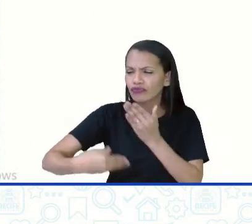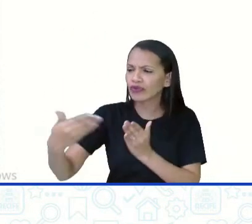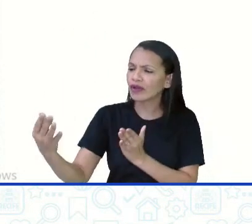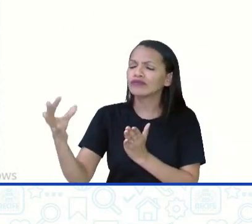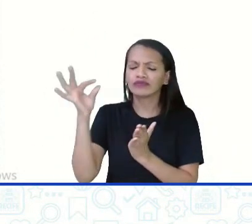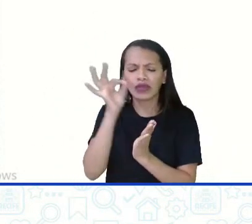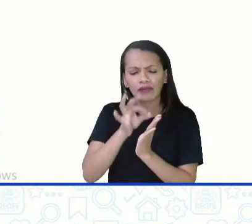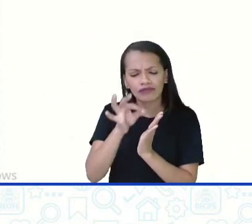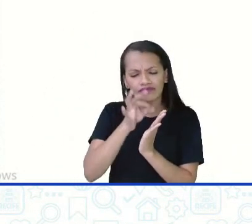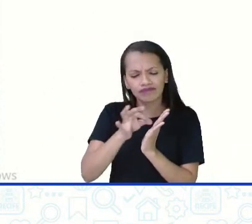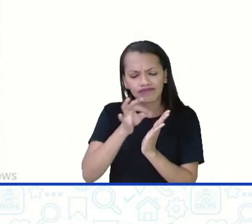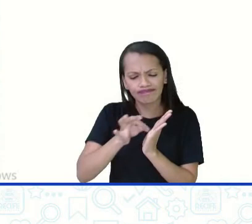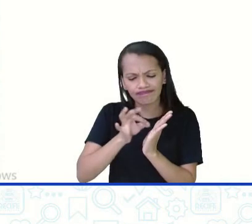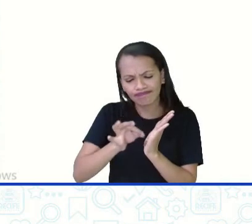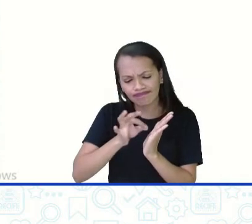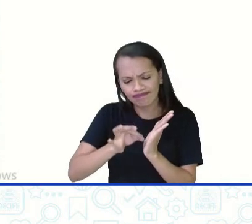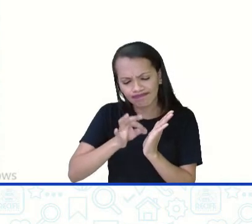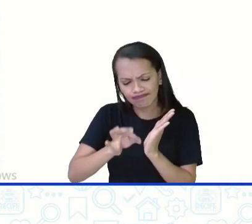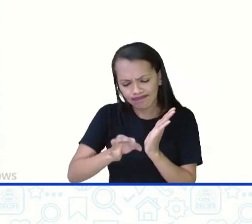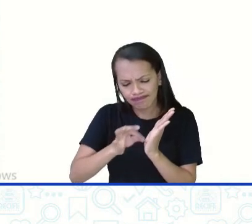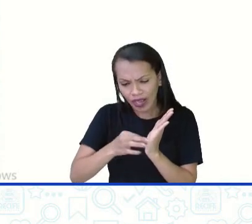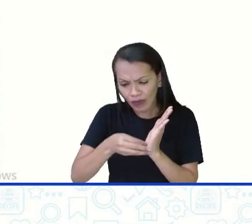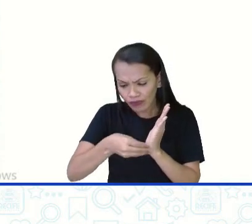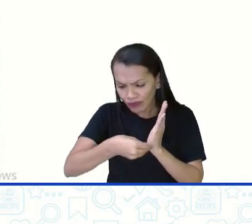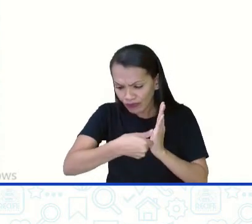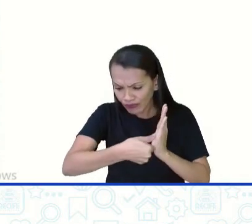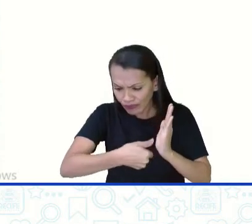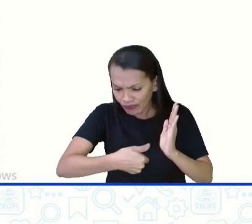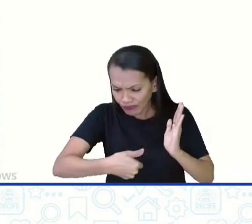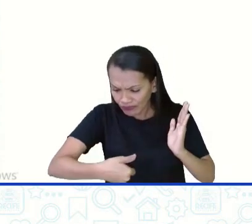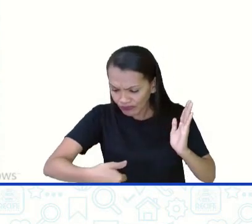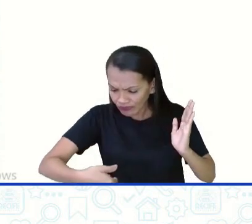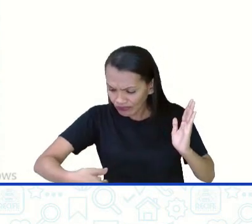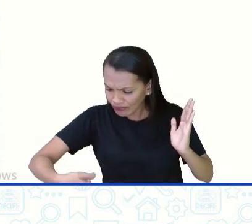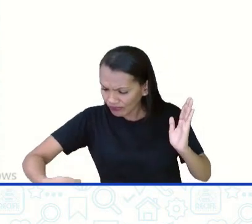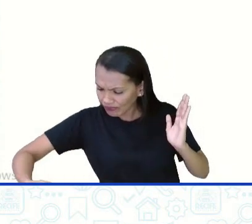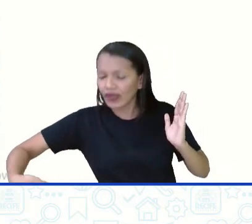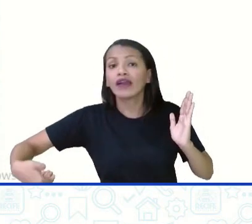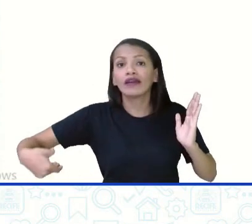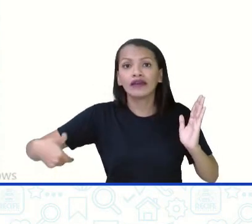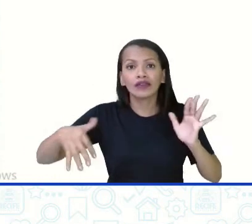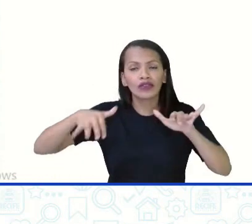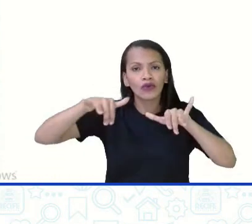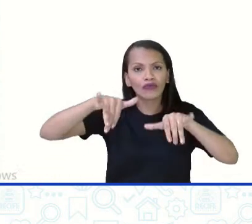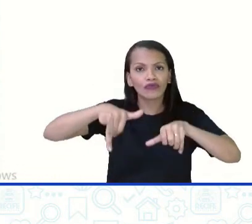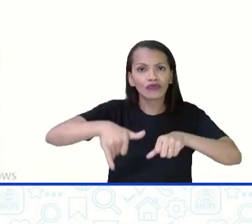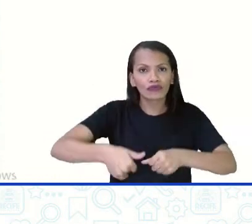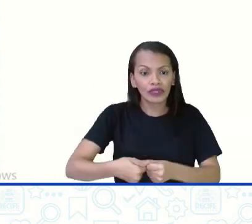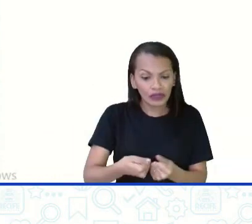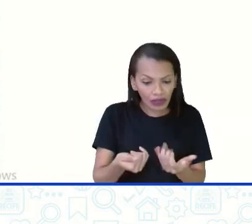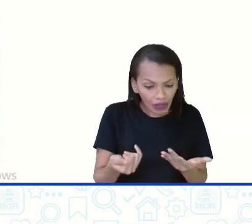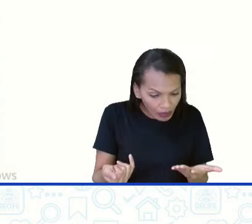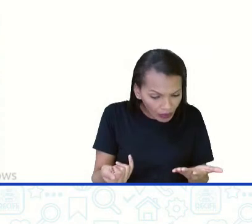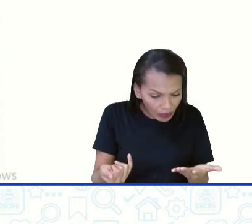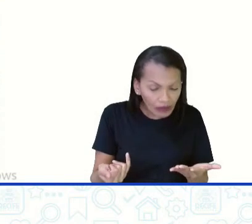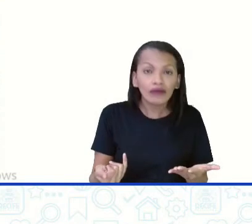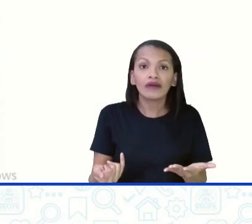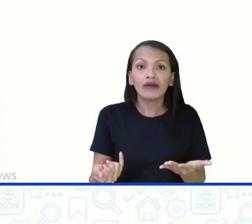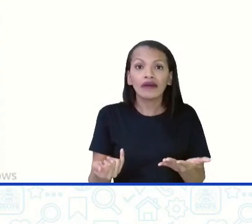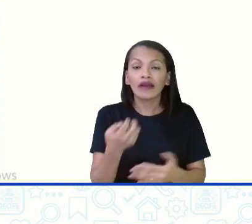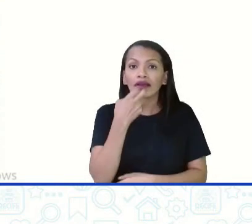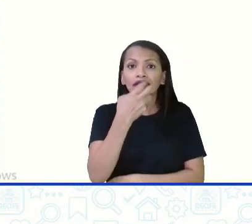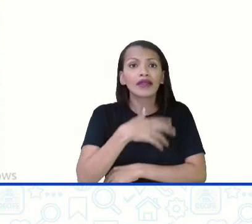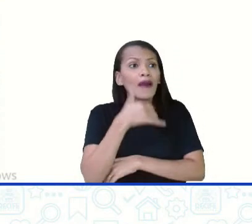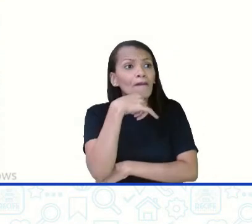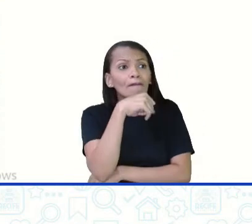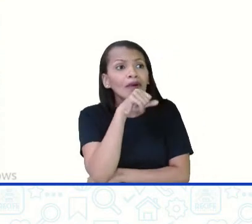E acaba o rolo inteiro. Ela escreve, desenha. E no final ela grita: mãe, acabou